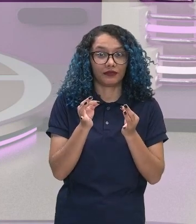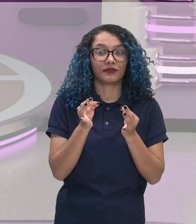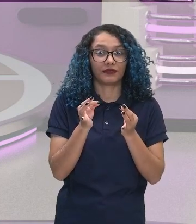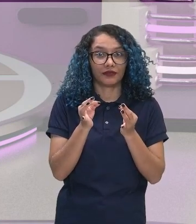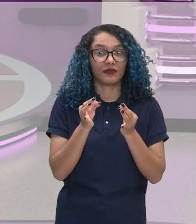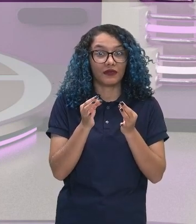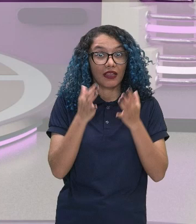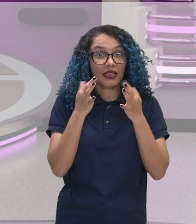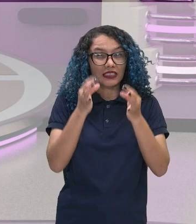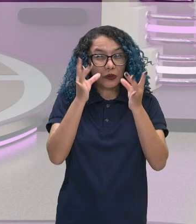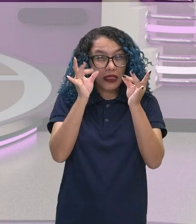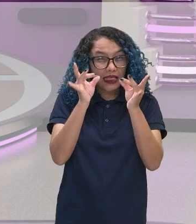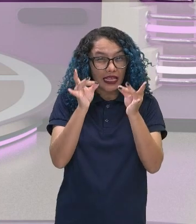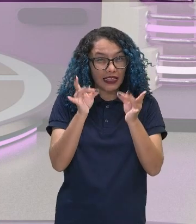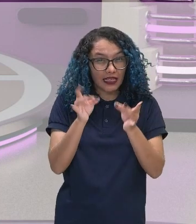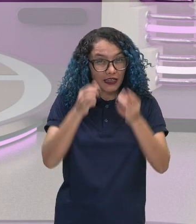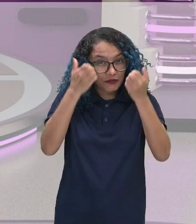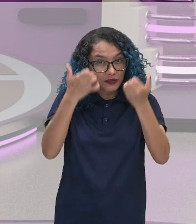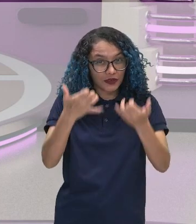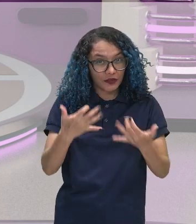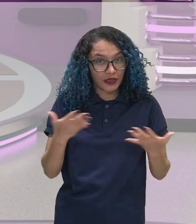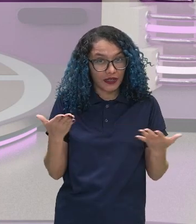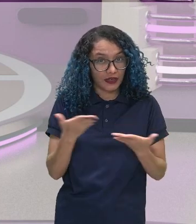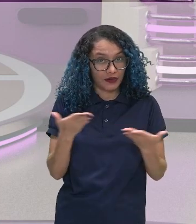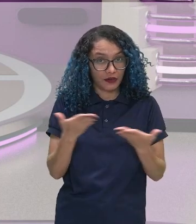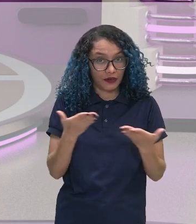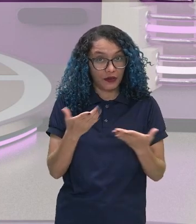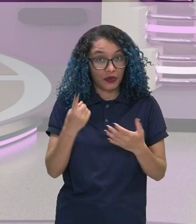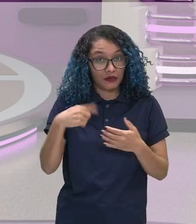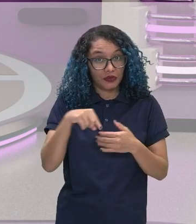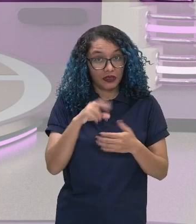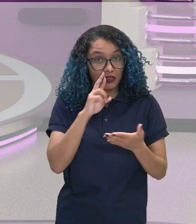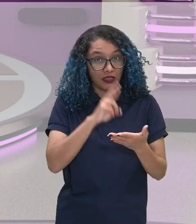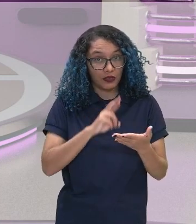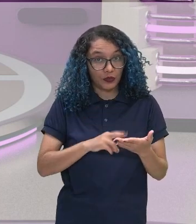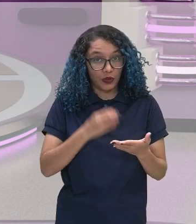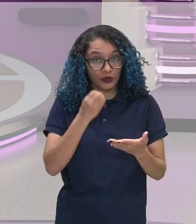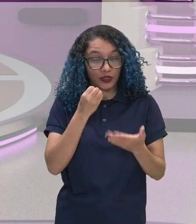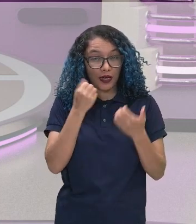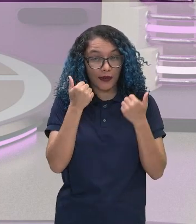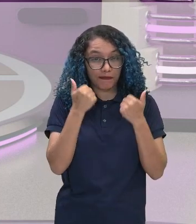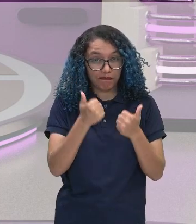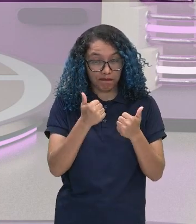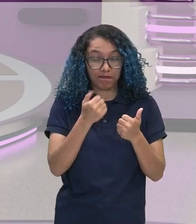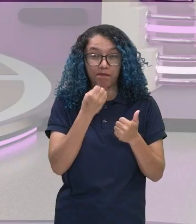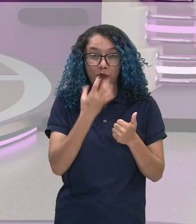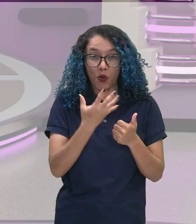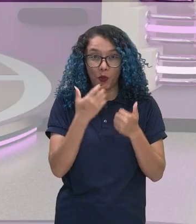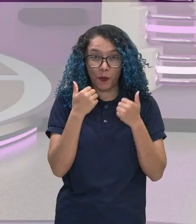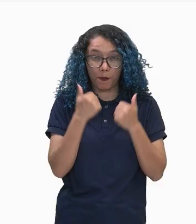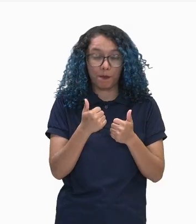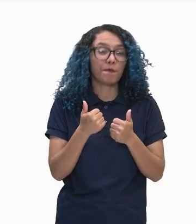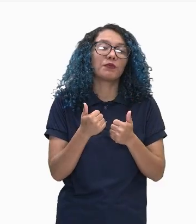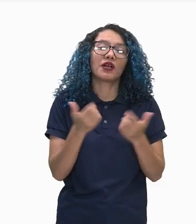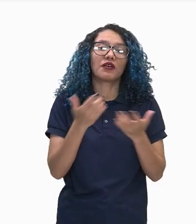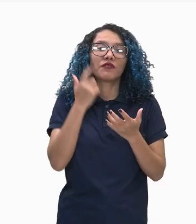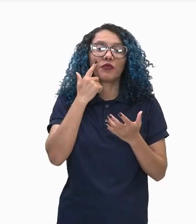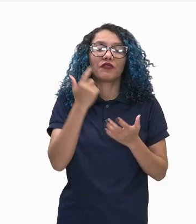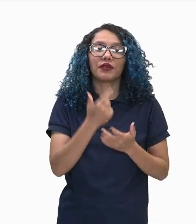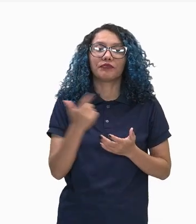mínimos detalhes do que o professor vai falar aqui, que é para que você faça uma boa avaliação, tudo bem? Então, vem aqui comigo na nossa primeira